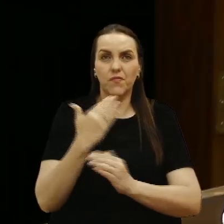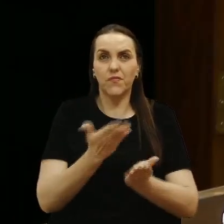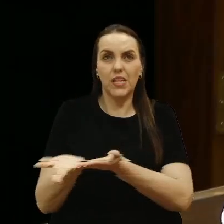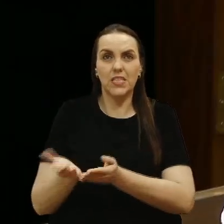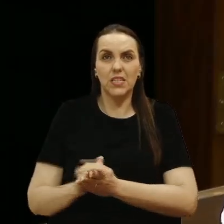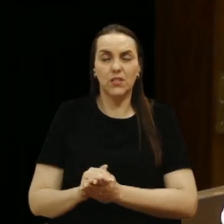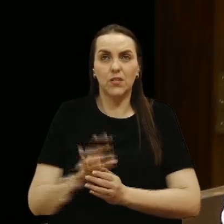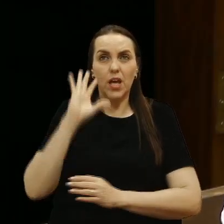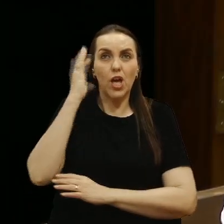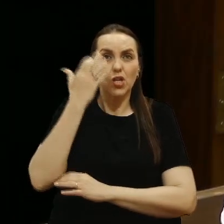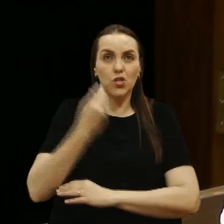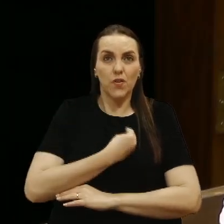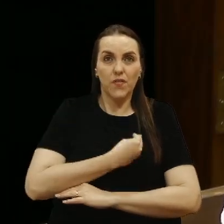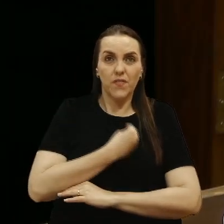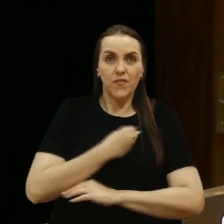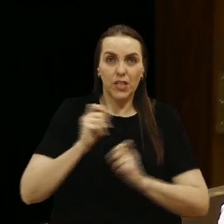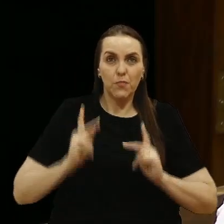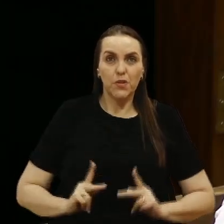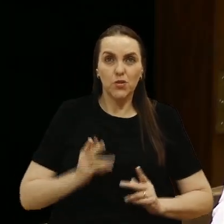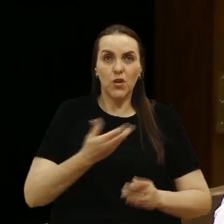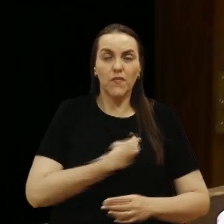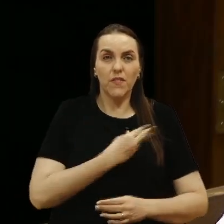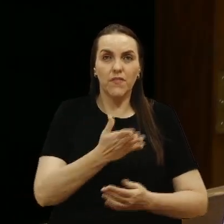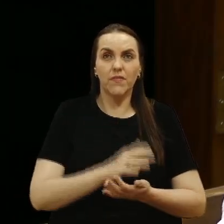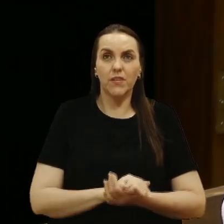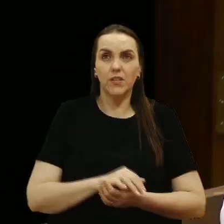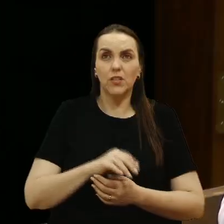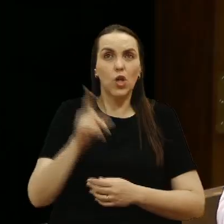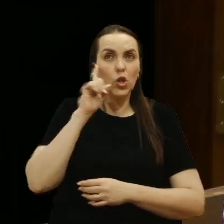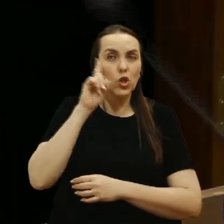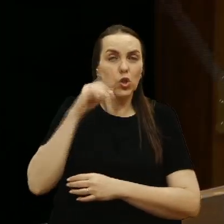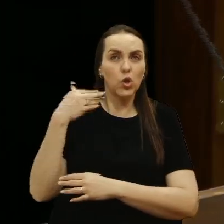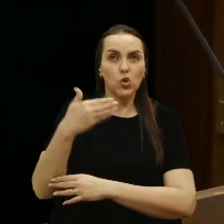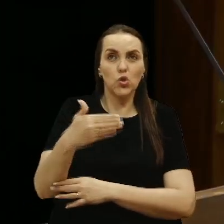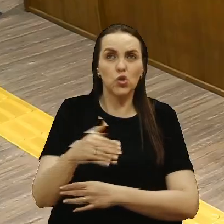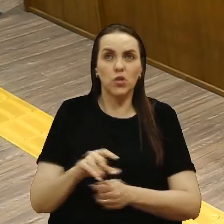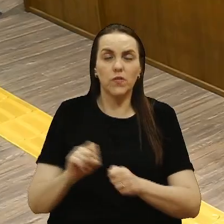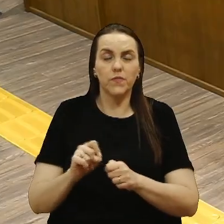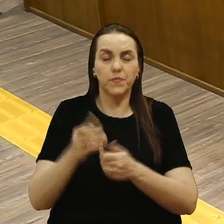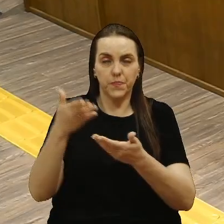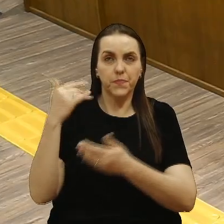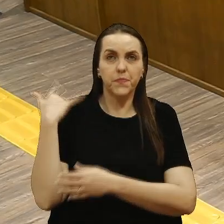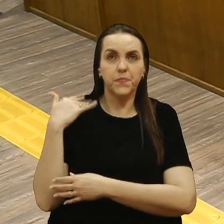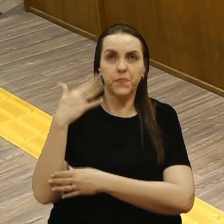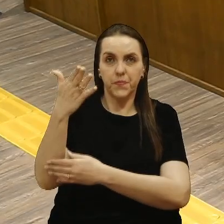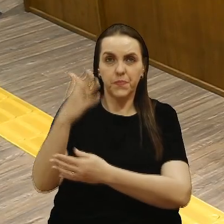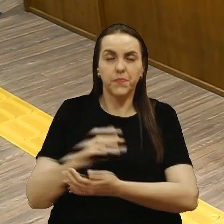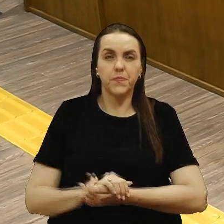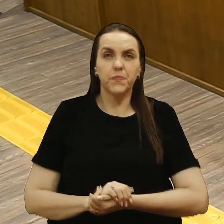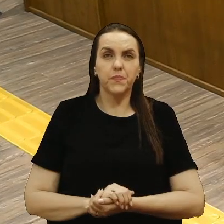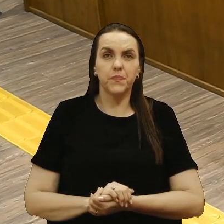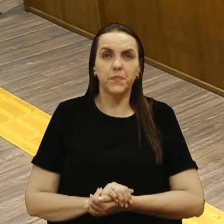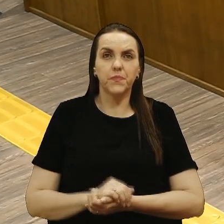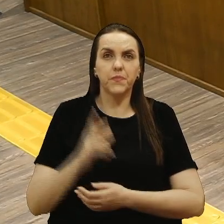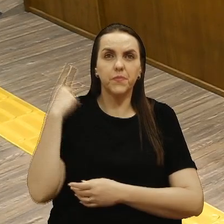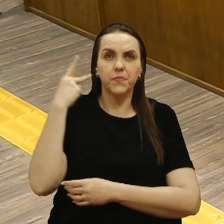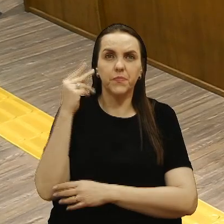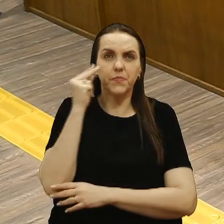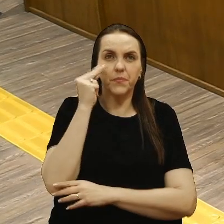quem vive. E é isso que nós fazemos todos os dias. Vereador André, seu parte. Vereador